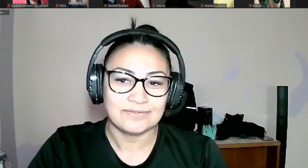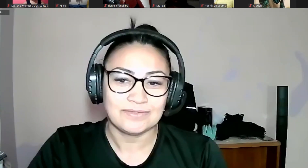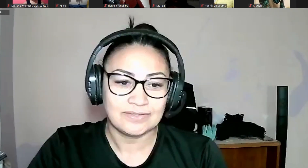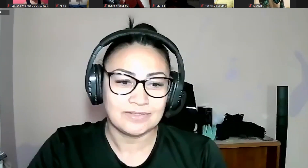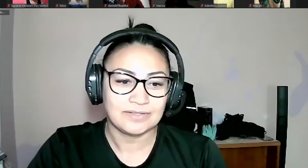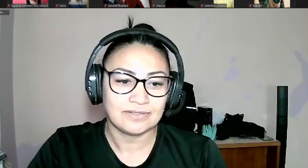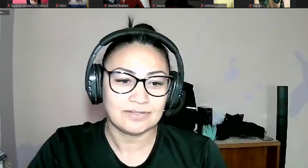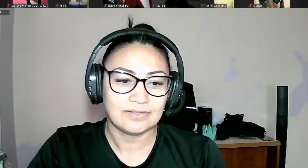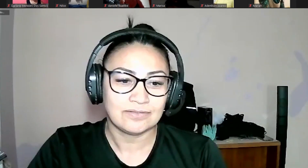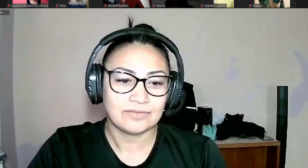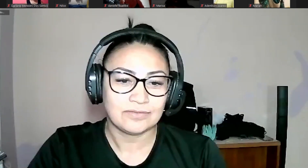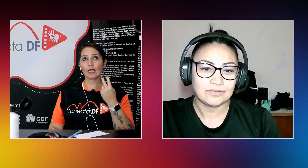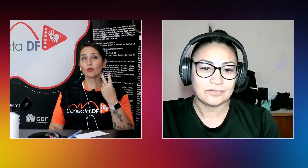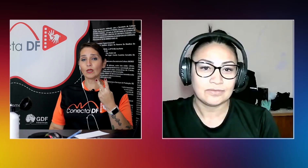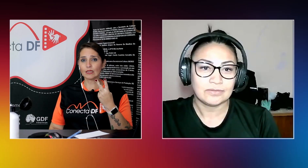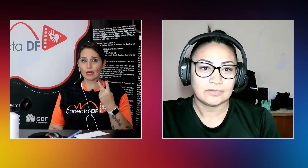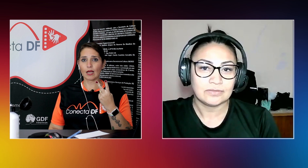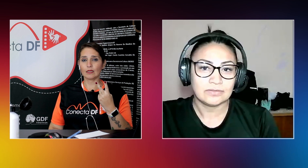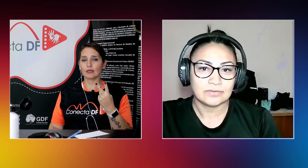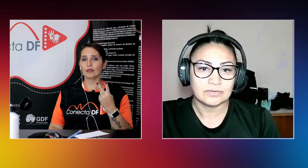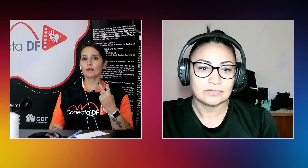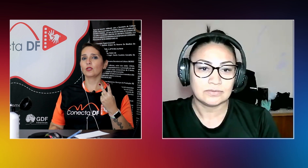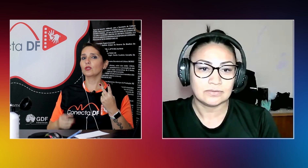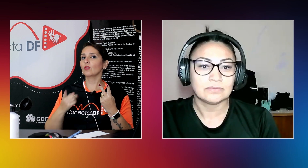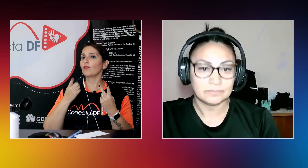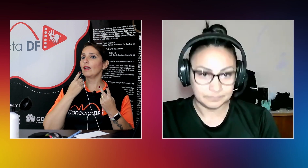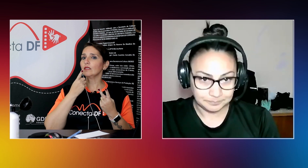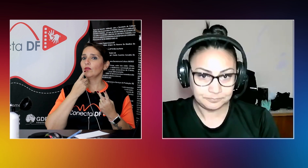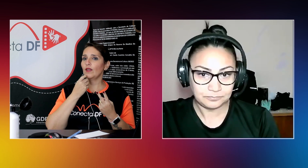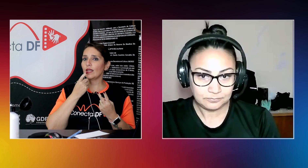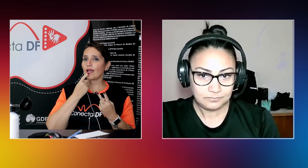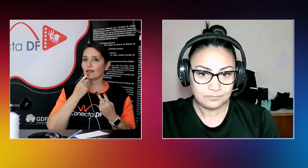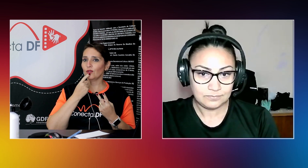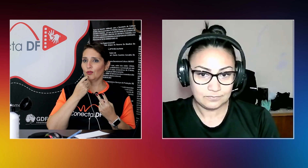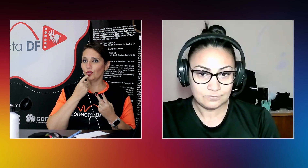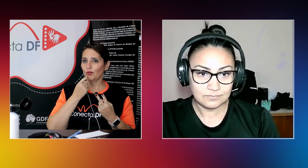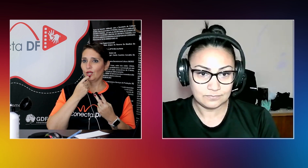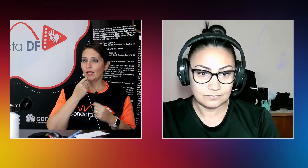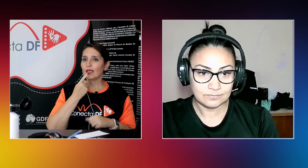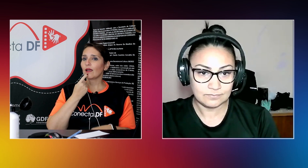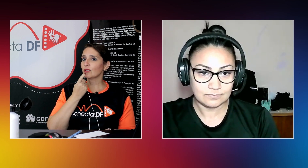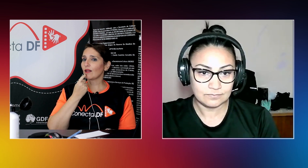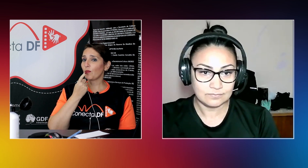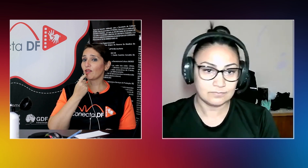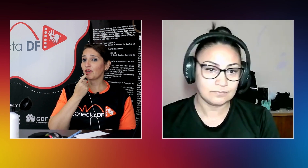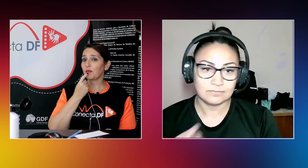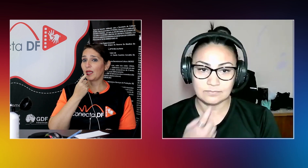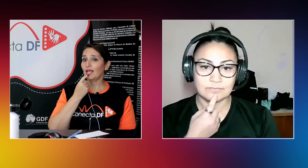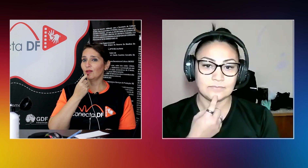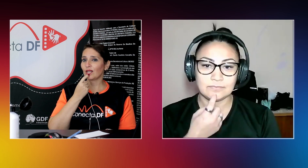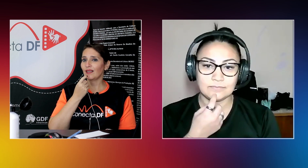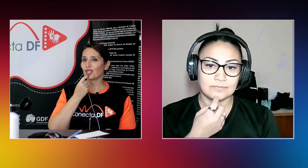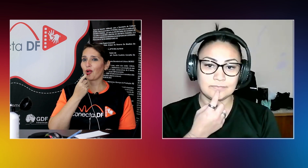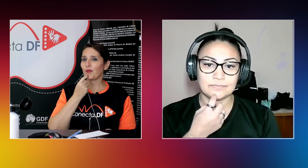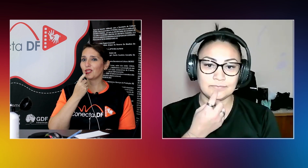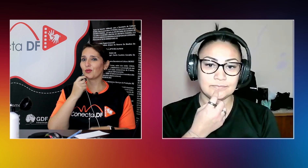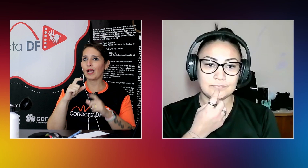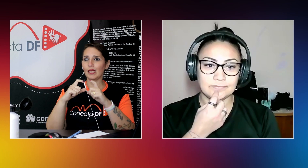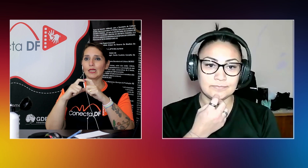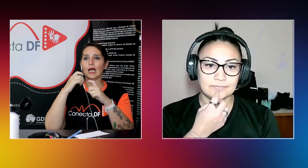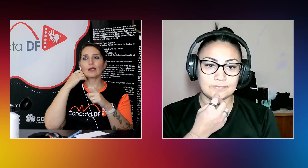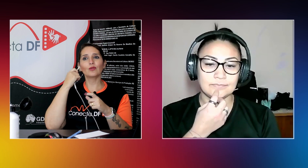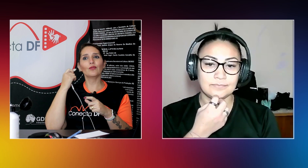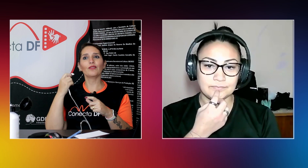Geralmente, quando é feriado, a gente faz... Tem dois sinais. Tem gente que faz feriado, que é o sinal para vermelho, né? Geralmente,